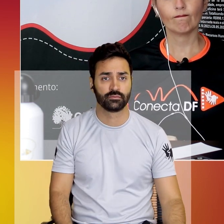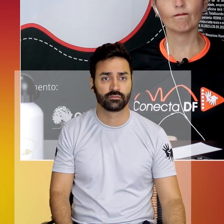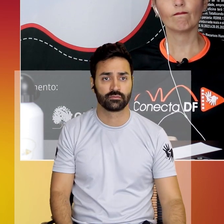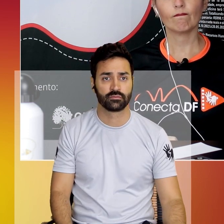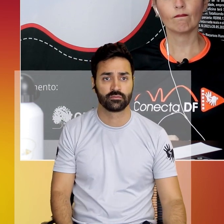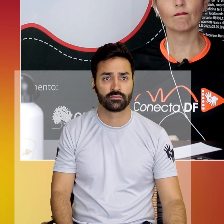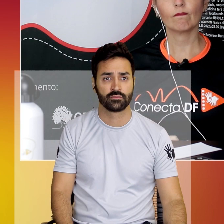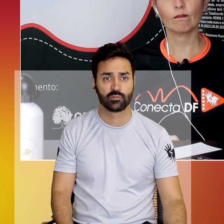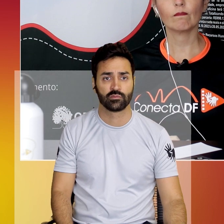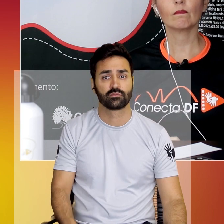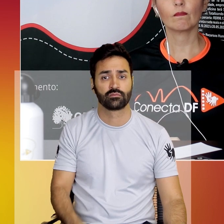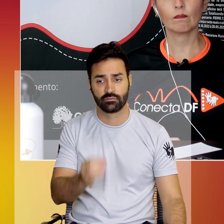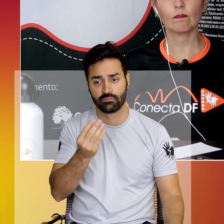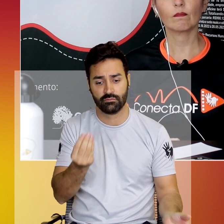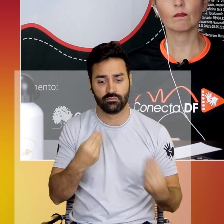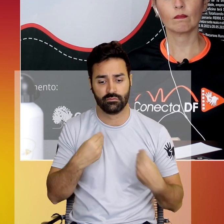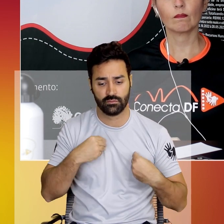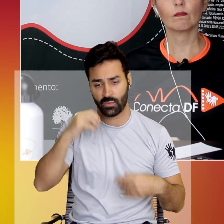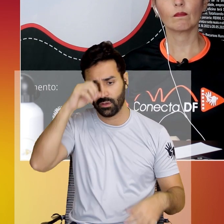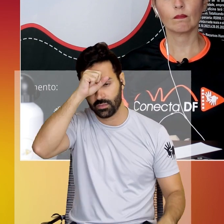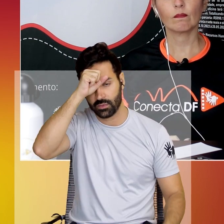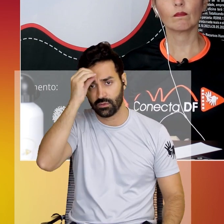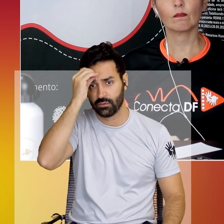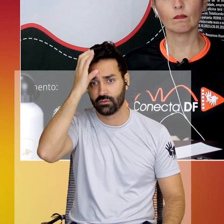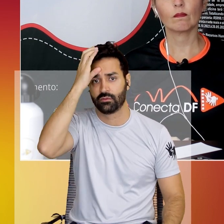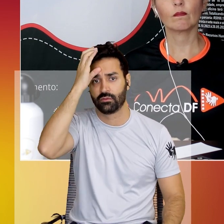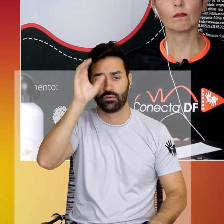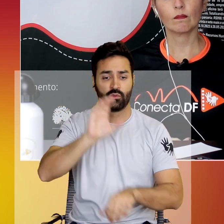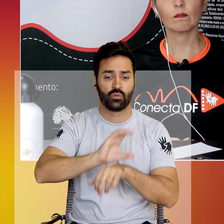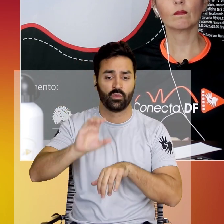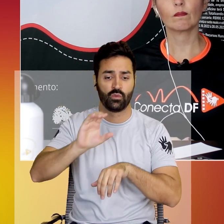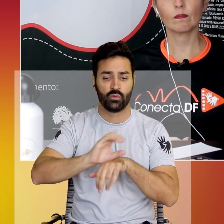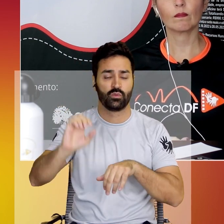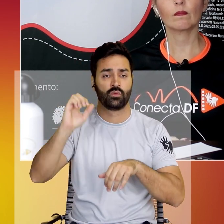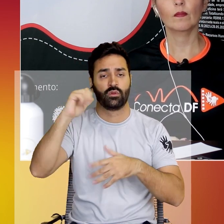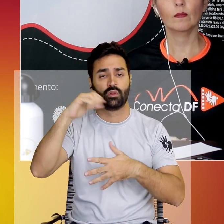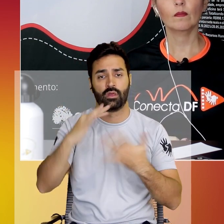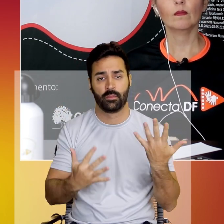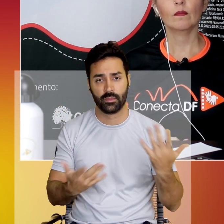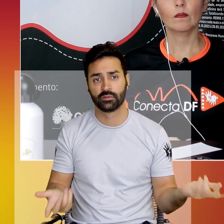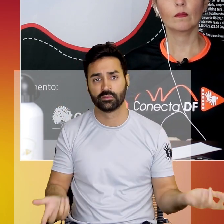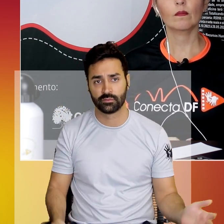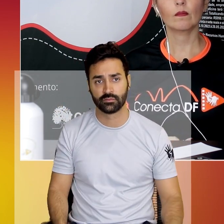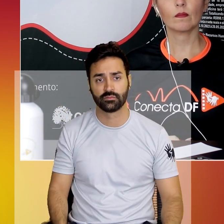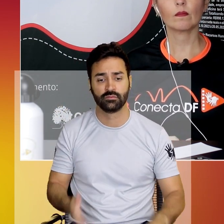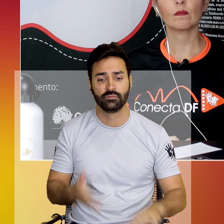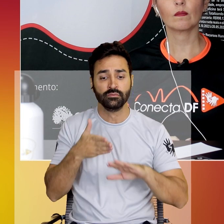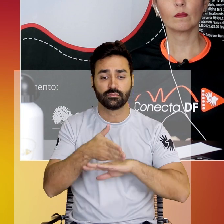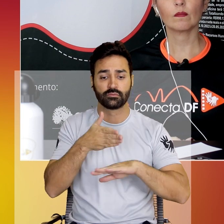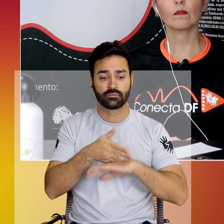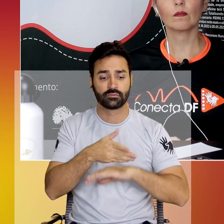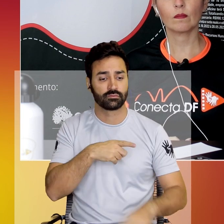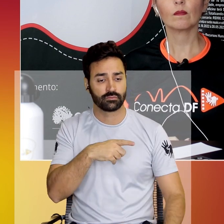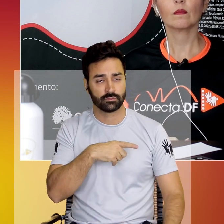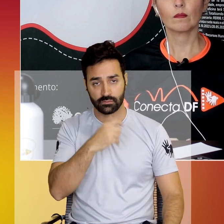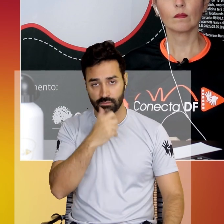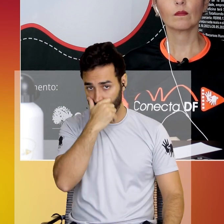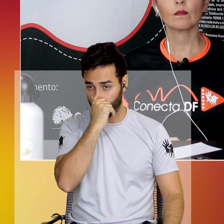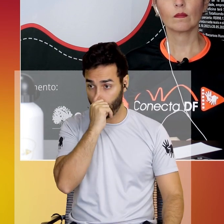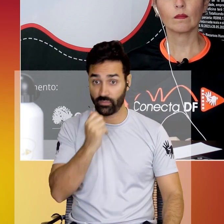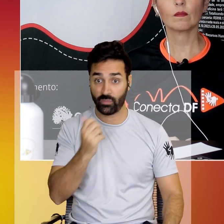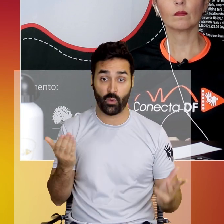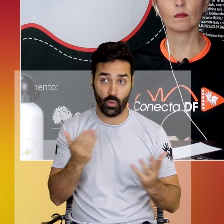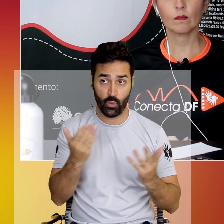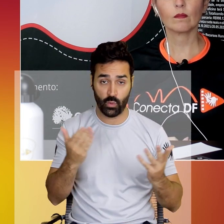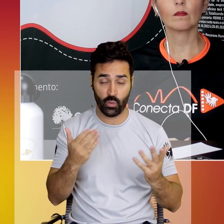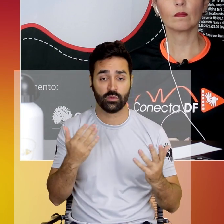esse conhecimento, a fazer cursos de Libras, né? Esse acesso que a gente está tendo hoje em dia é bem,